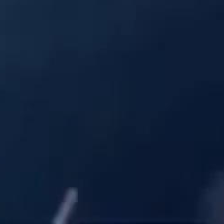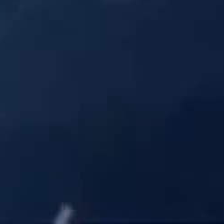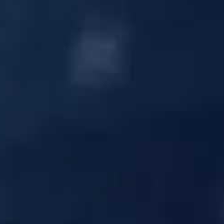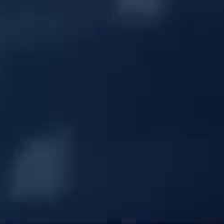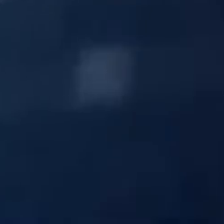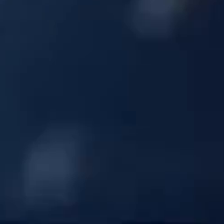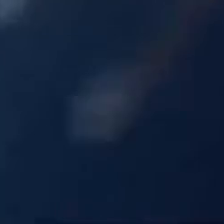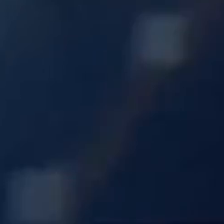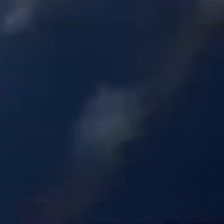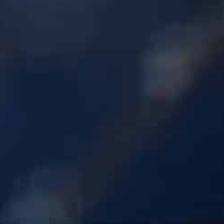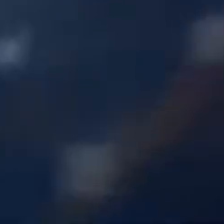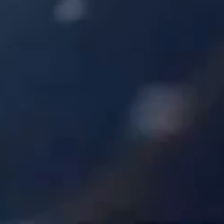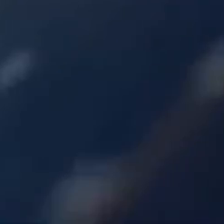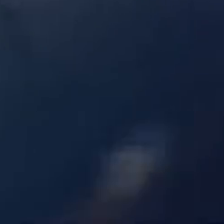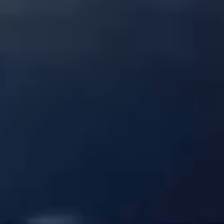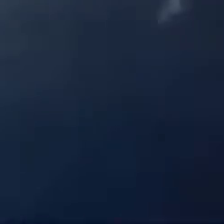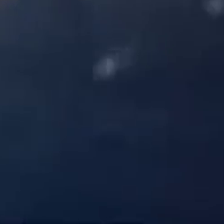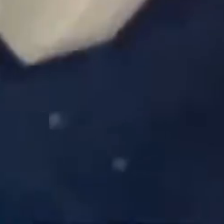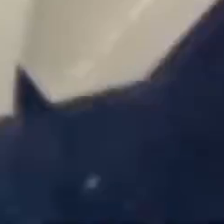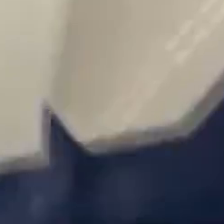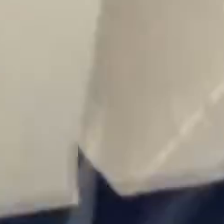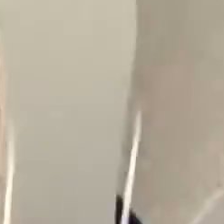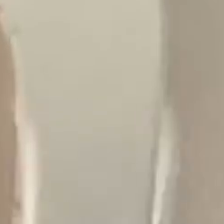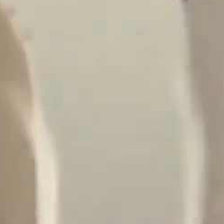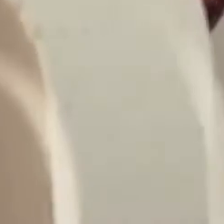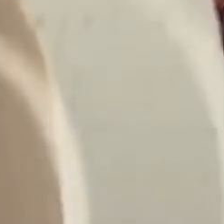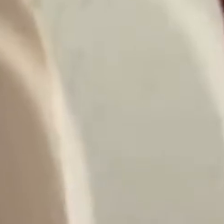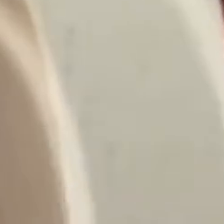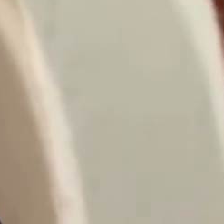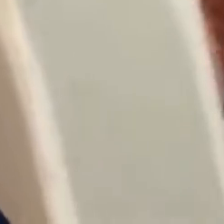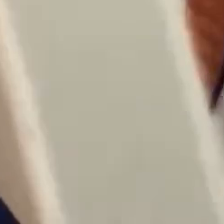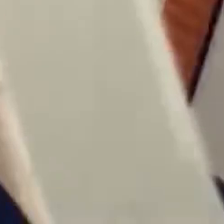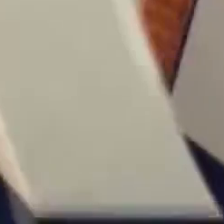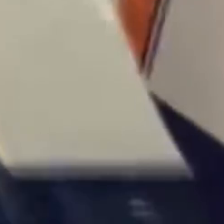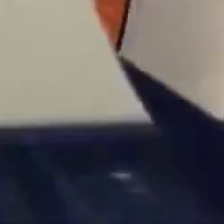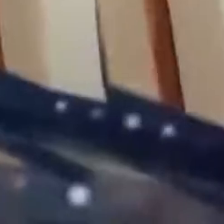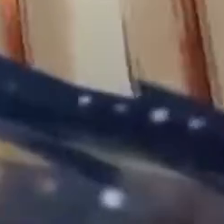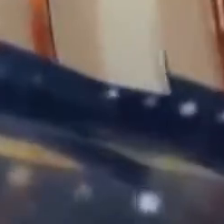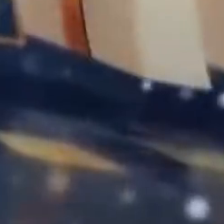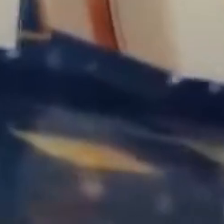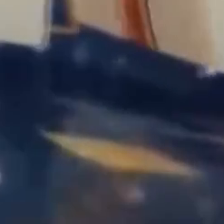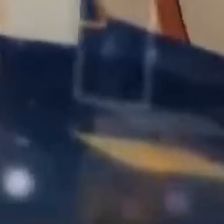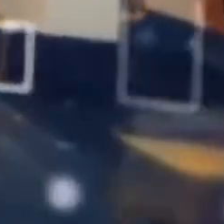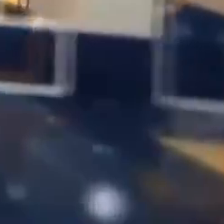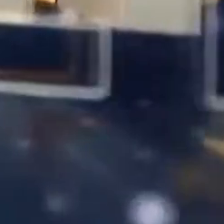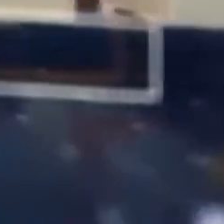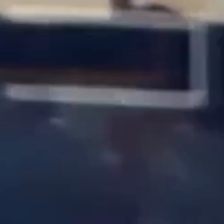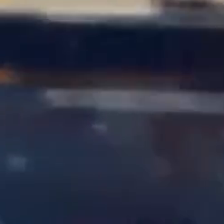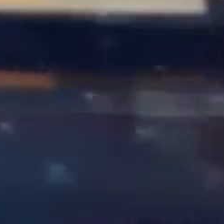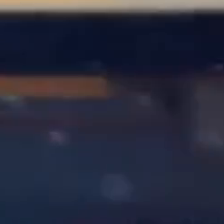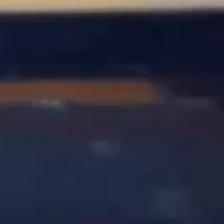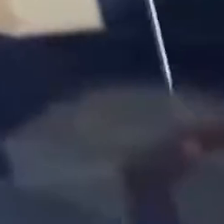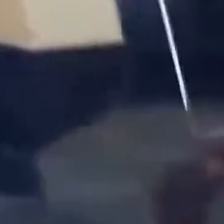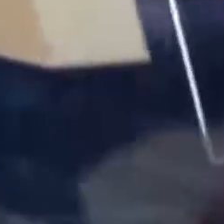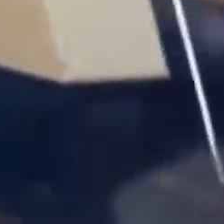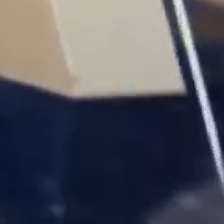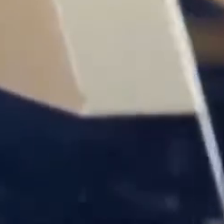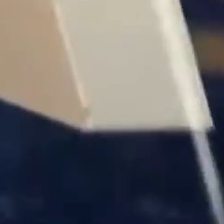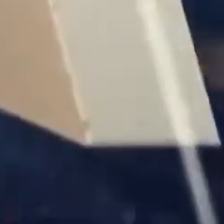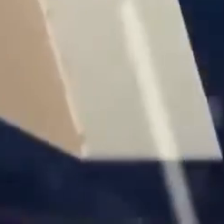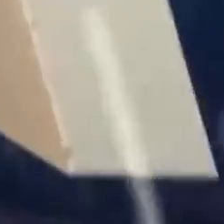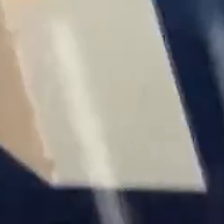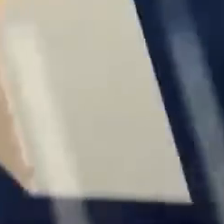Lumamba Afro-Indígena pelas obras. E, claro, ao TC Silva, presidente da Casa de Cultura Tainã, que abre este espaço,